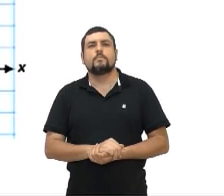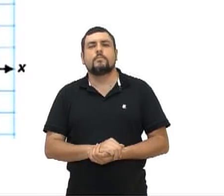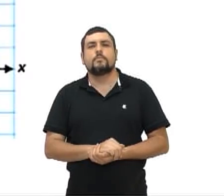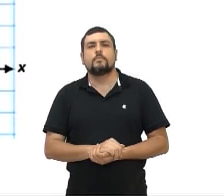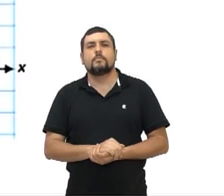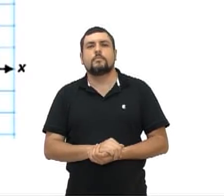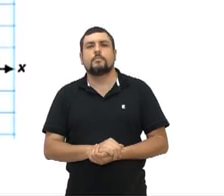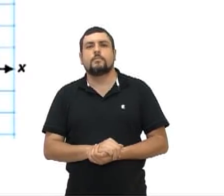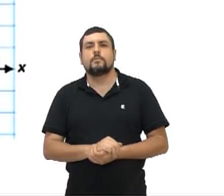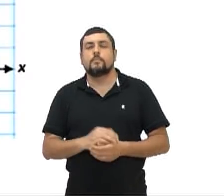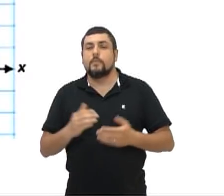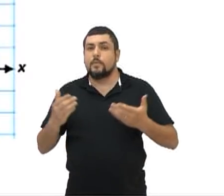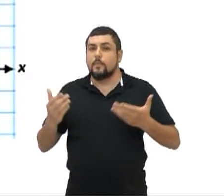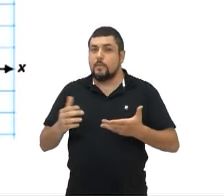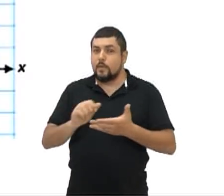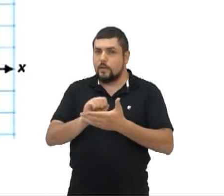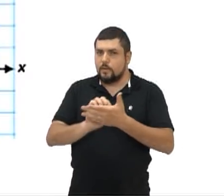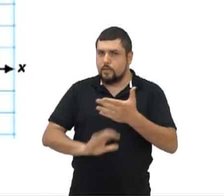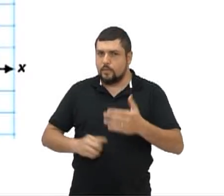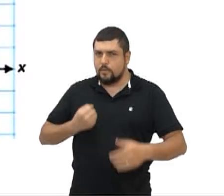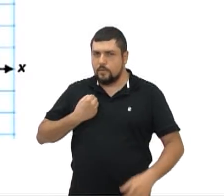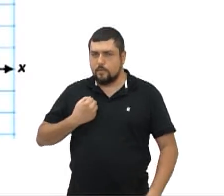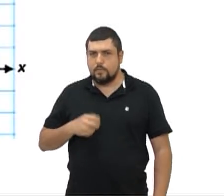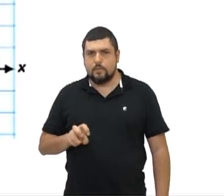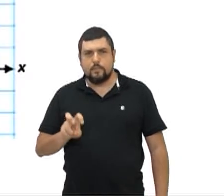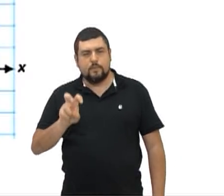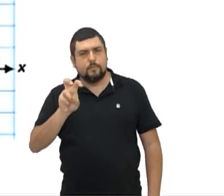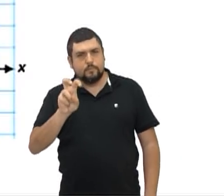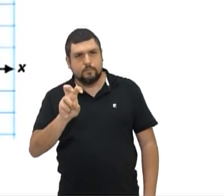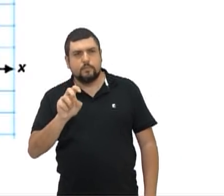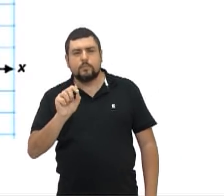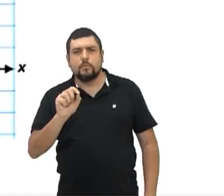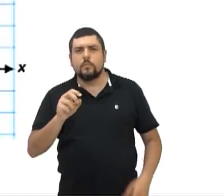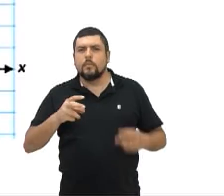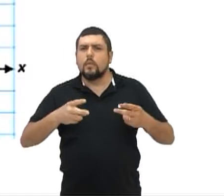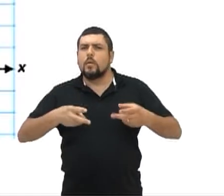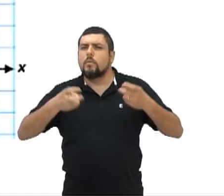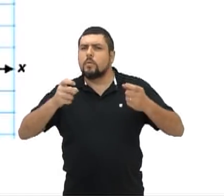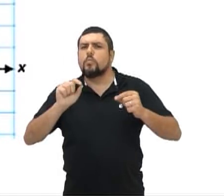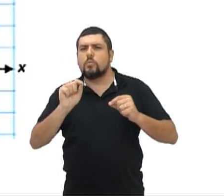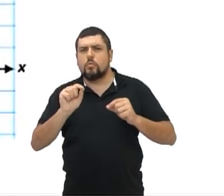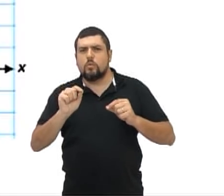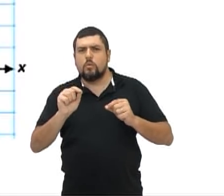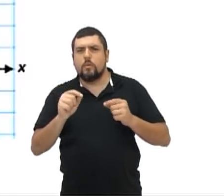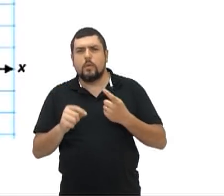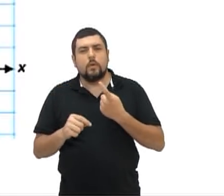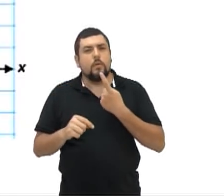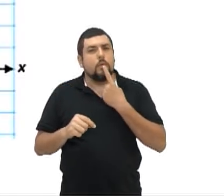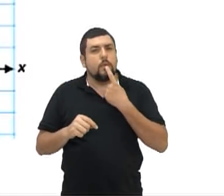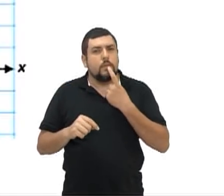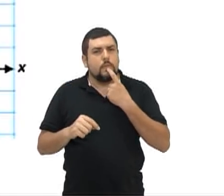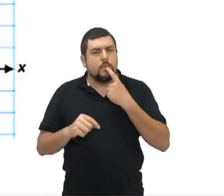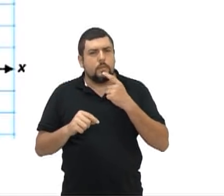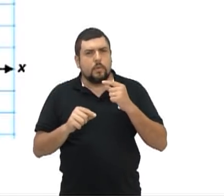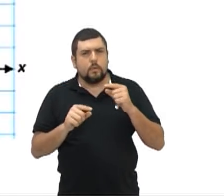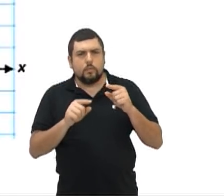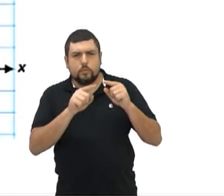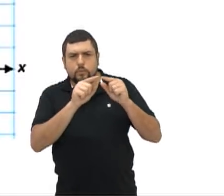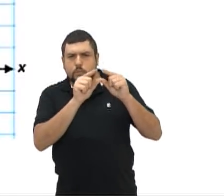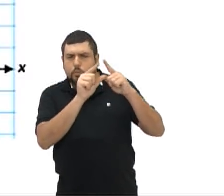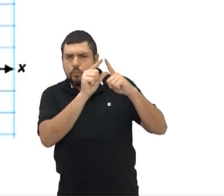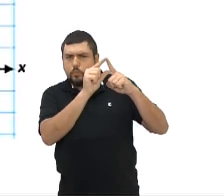Nesse exercício 5, observe que o triângulo vermelho é uma redução do triângulo verde.